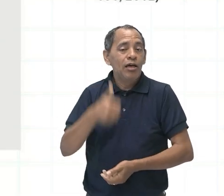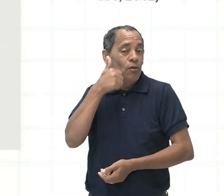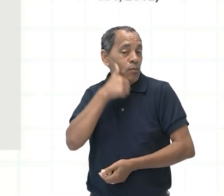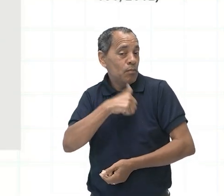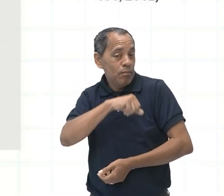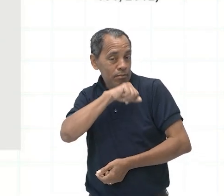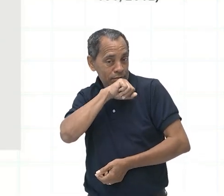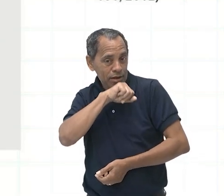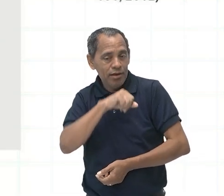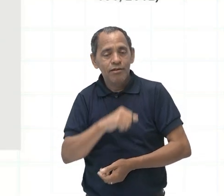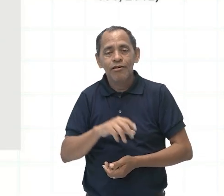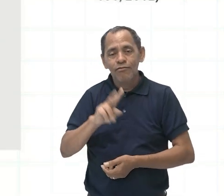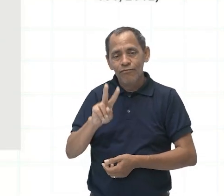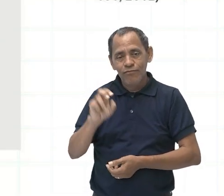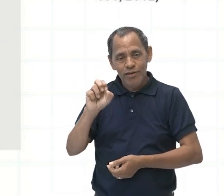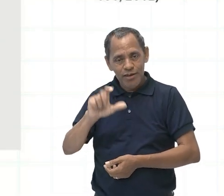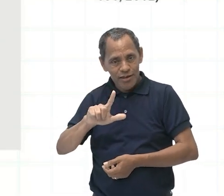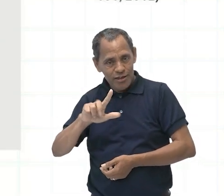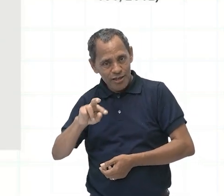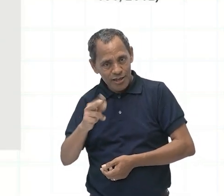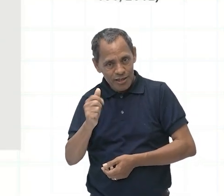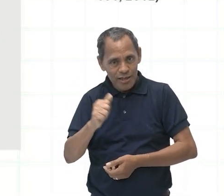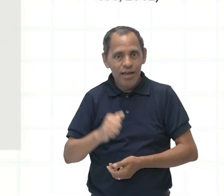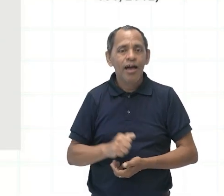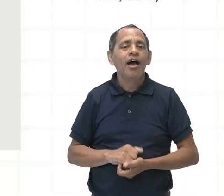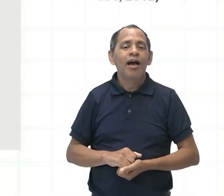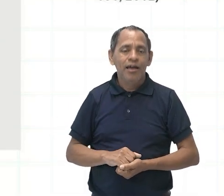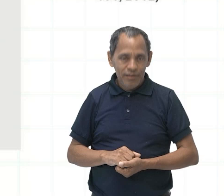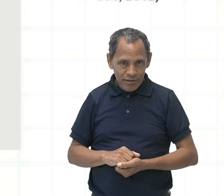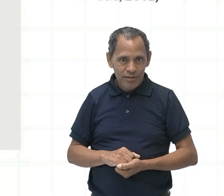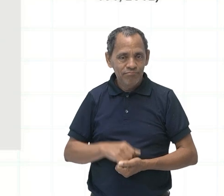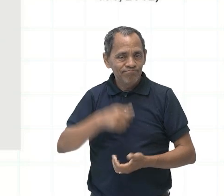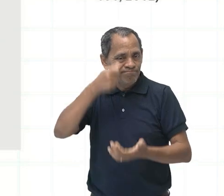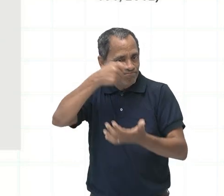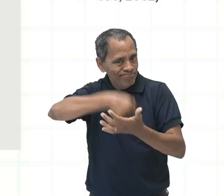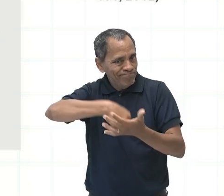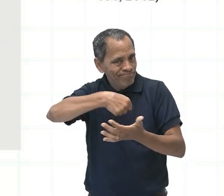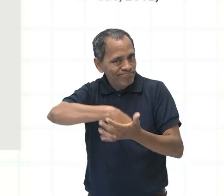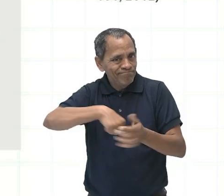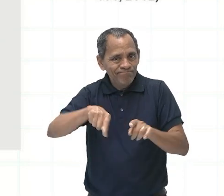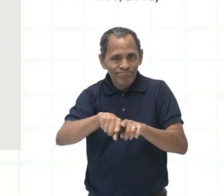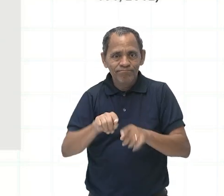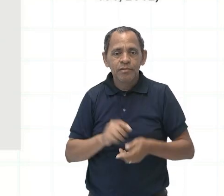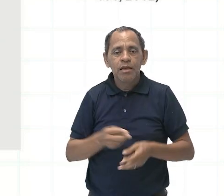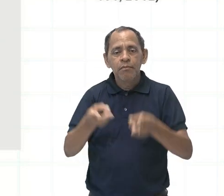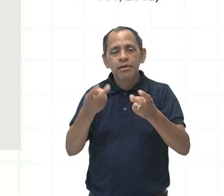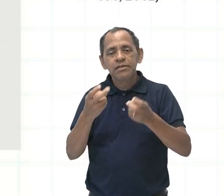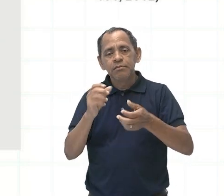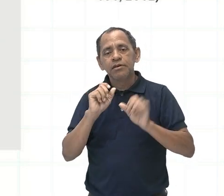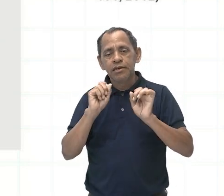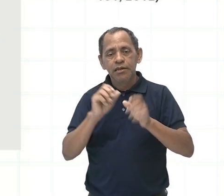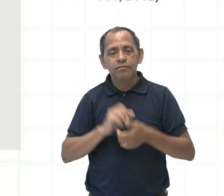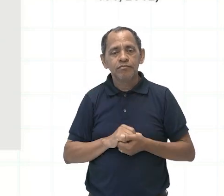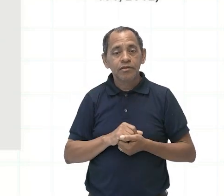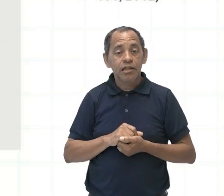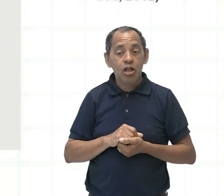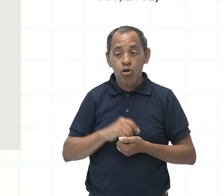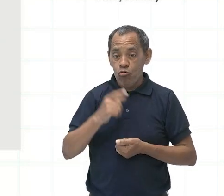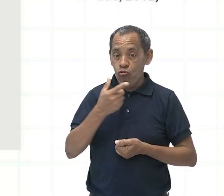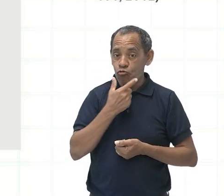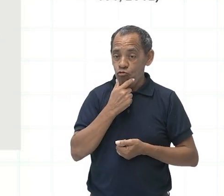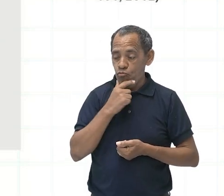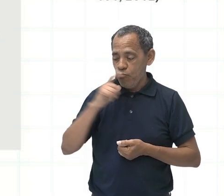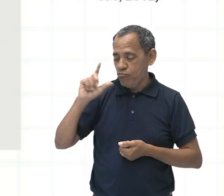hein? Tô fora. Você me entende? Beijos, Pedrão. Notem aí, então, que ele